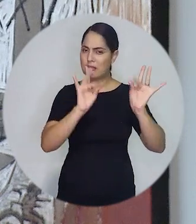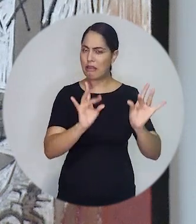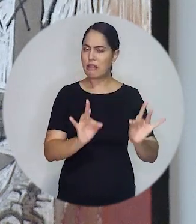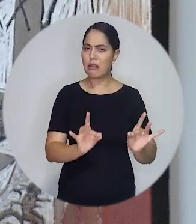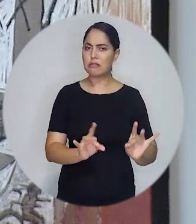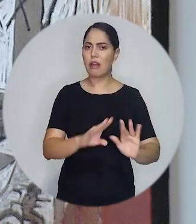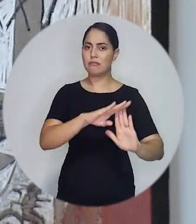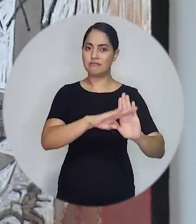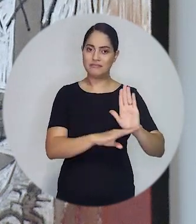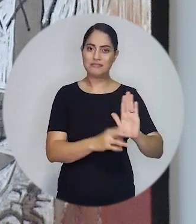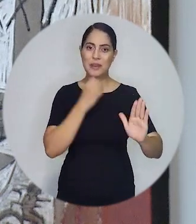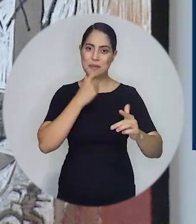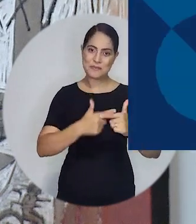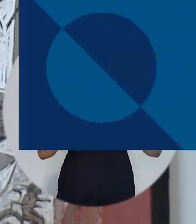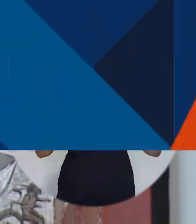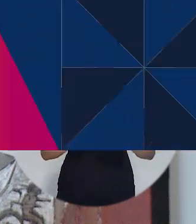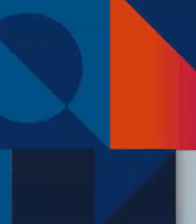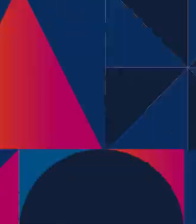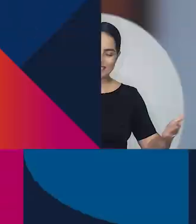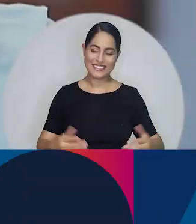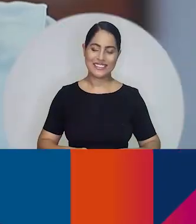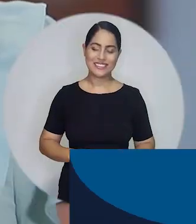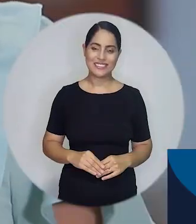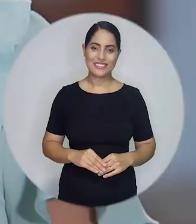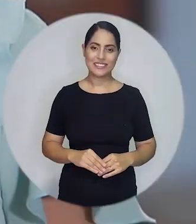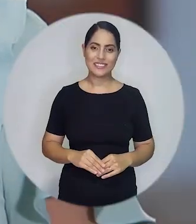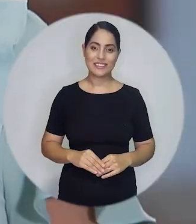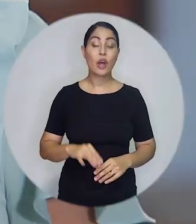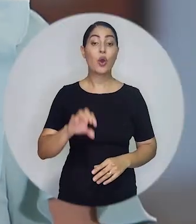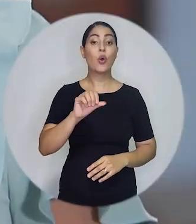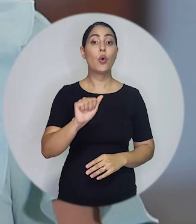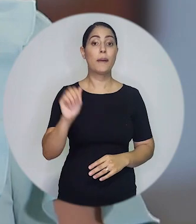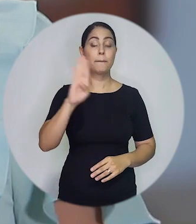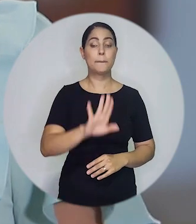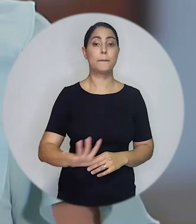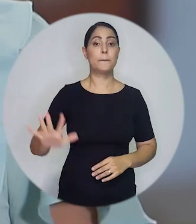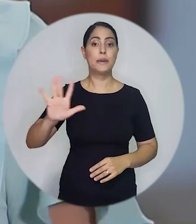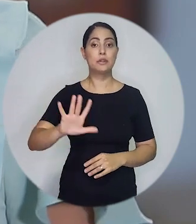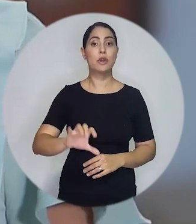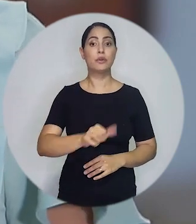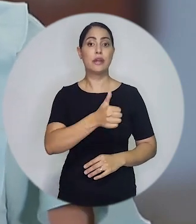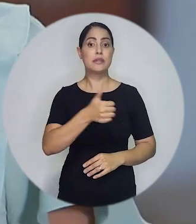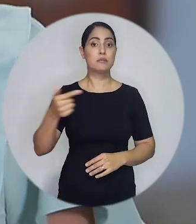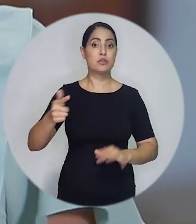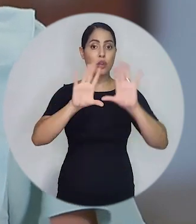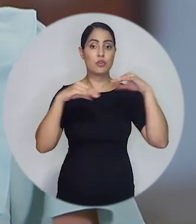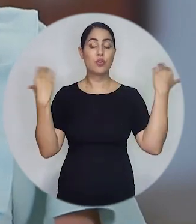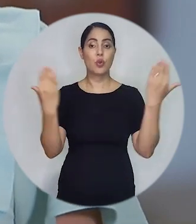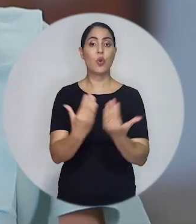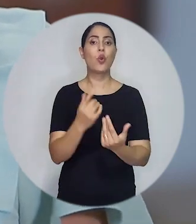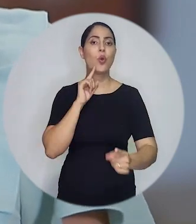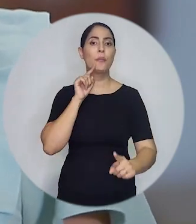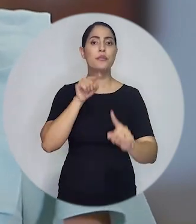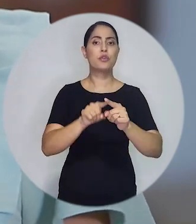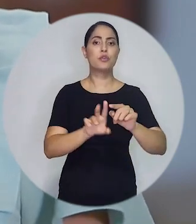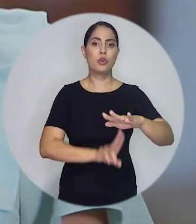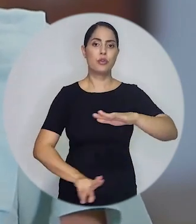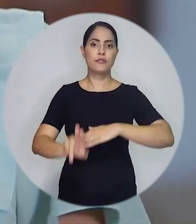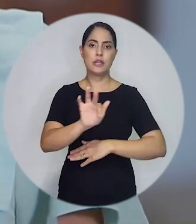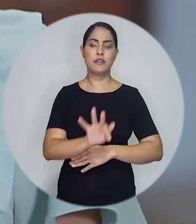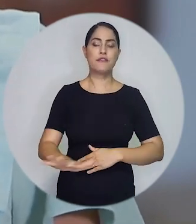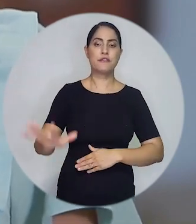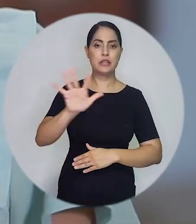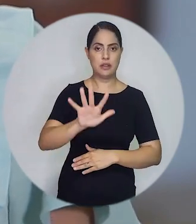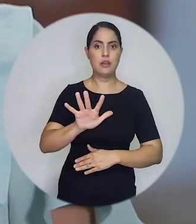detalhes e do nosso cronograma. Boa sorte! A OAB Nacional participou do 17º Congresso de Direito da